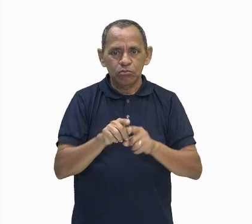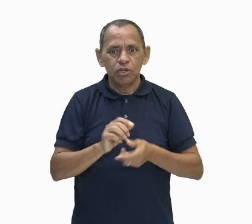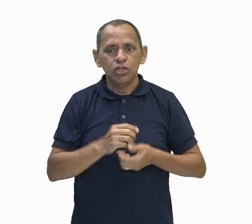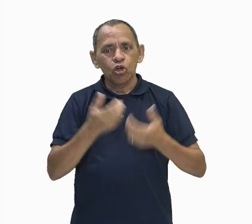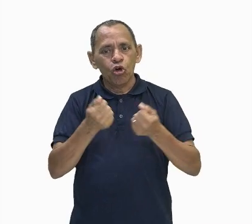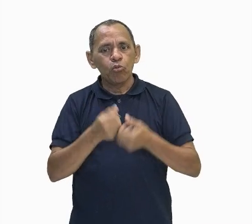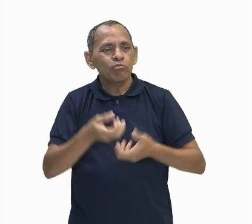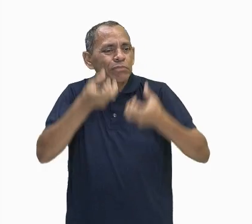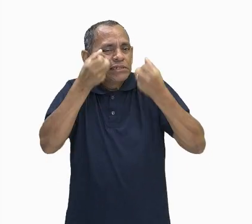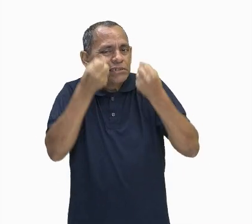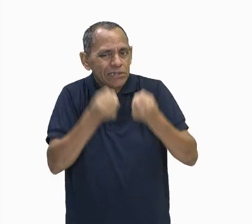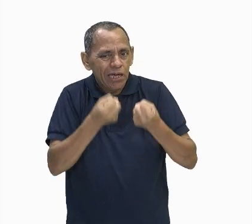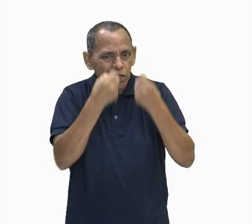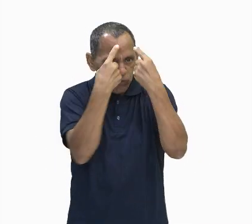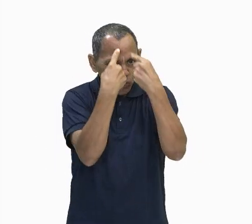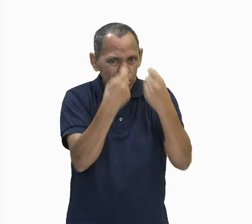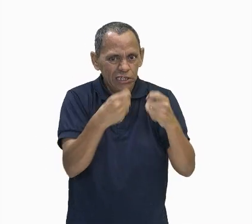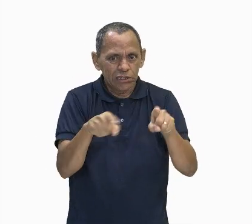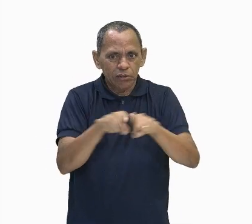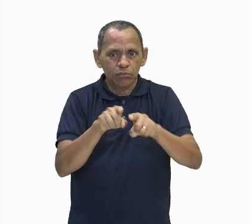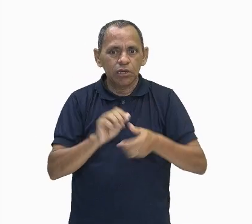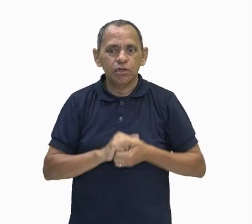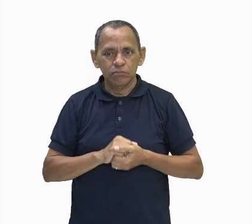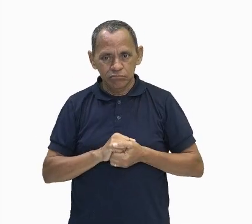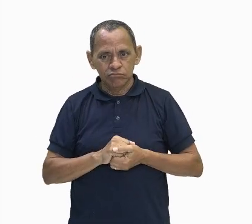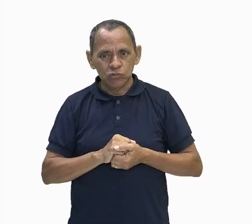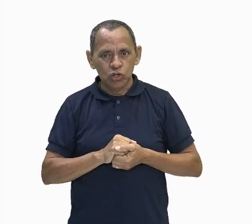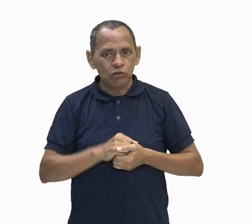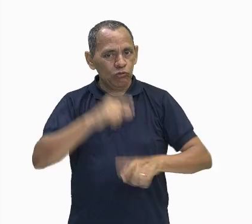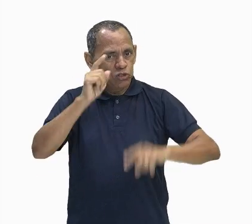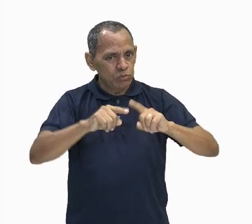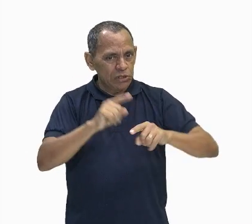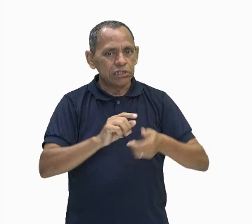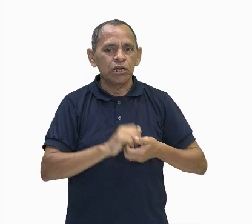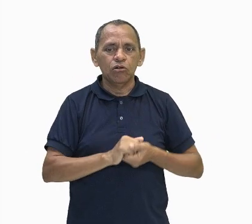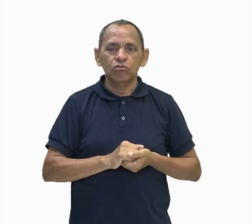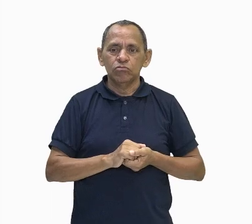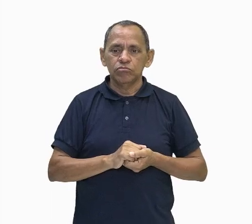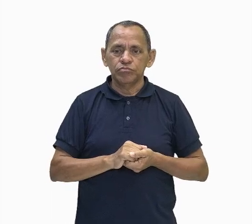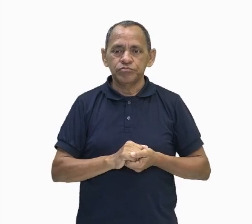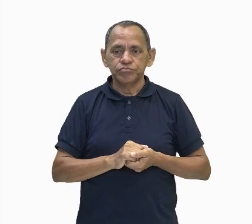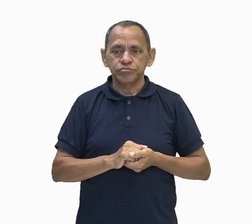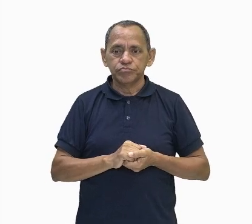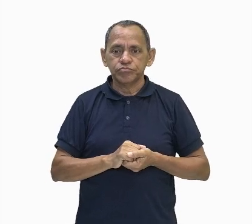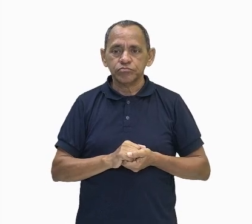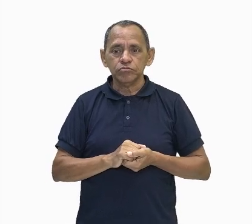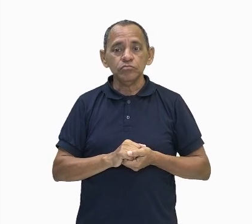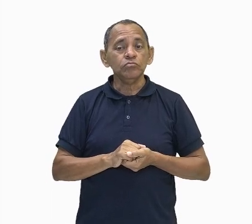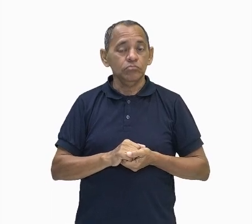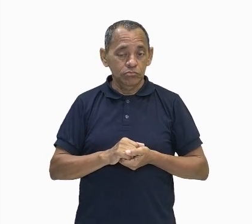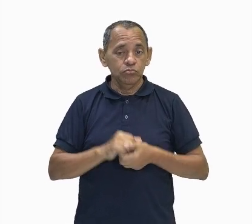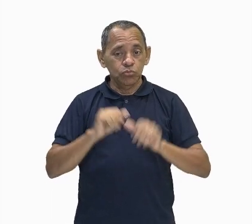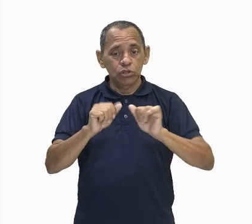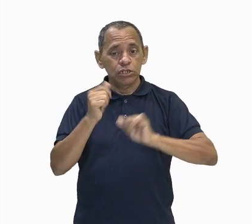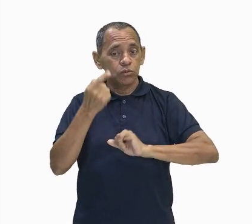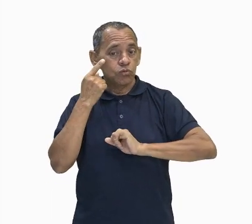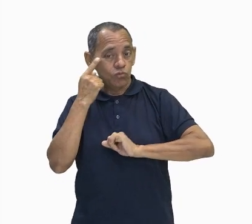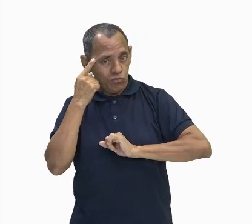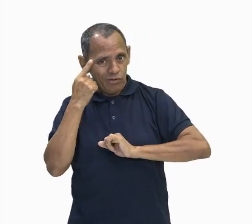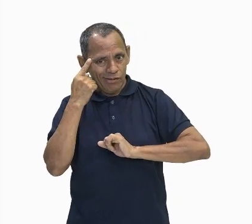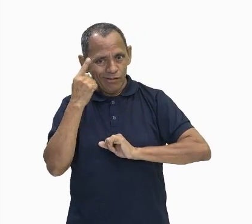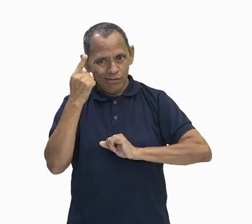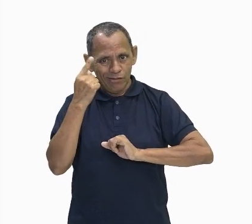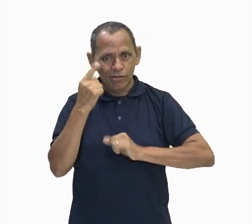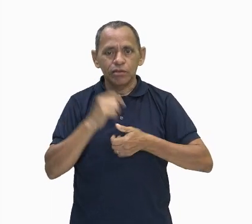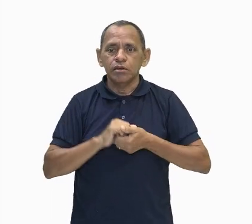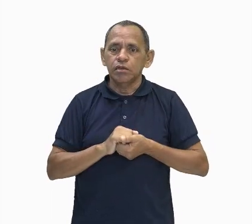tão cruel como uma bomba atômica. Então, nesse poema, com certeza a gente pode observar uma crítica a essa